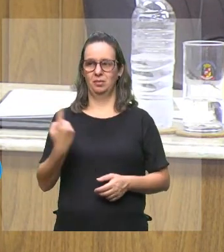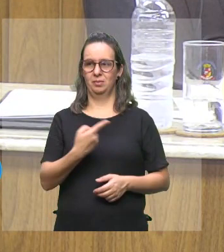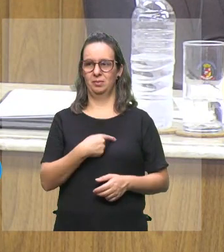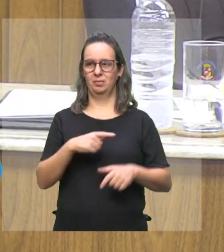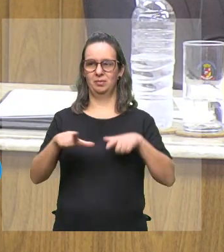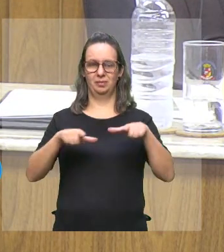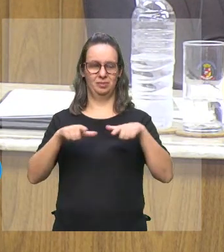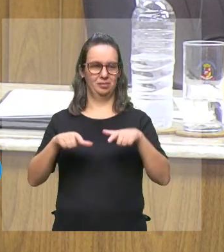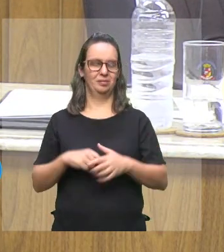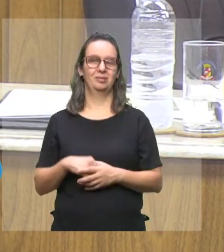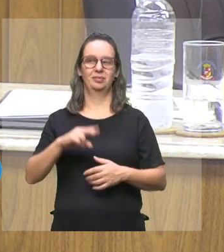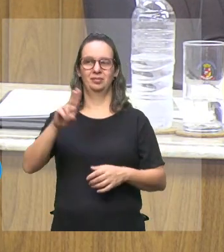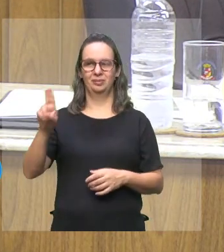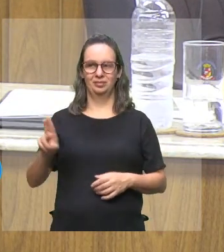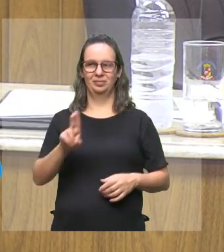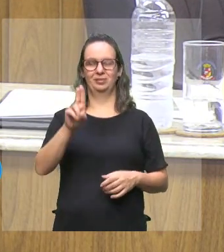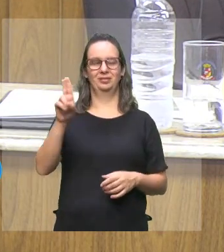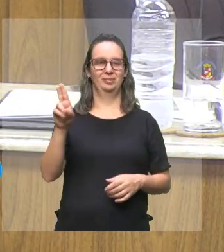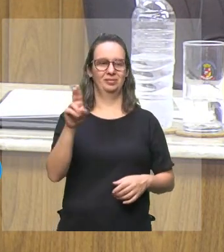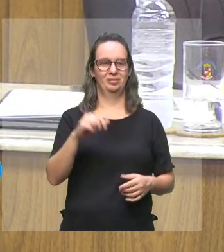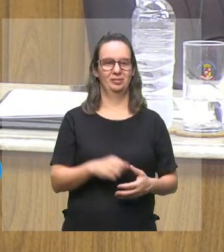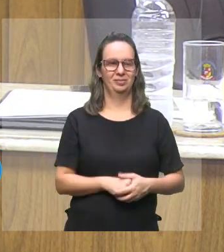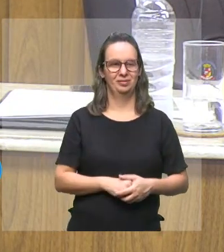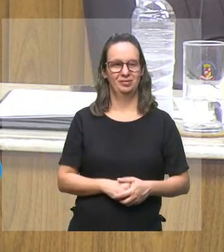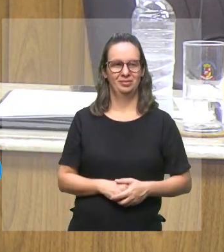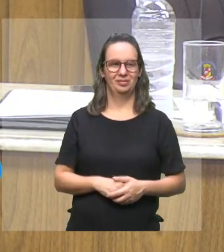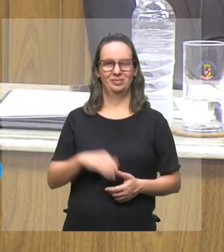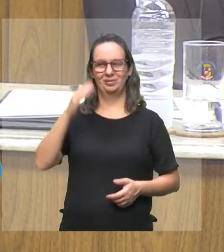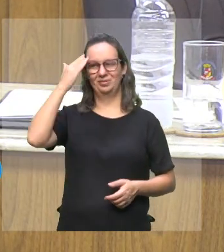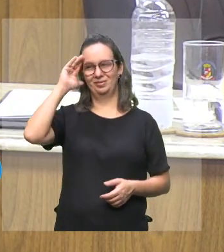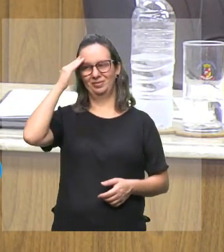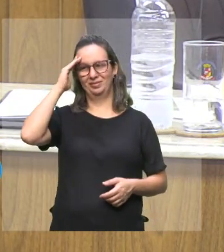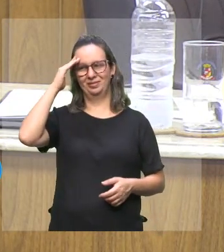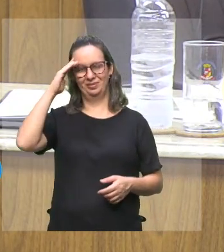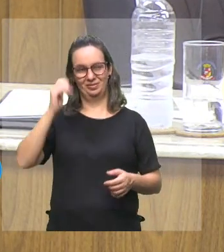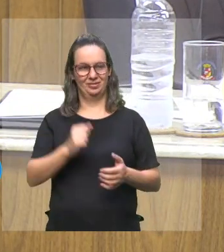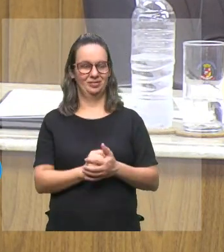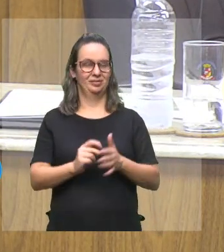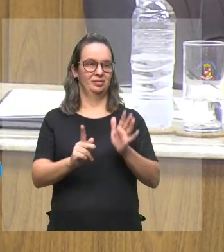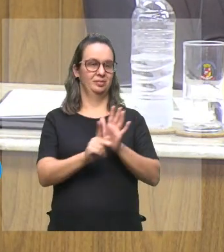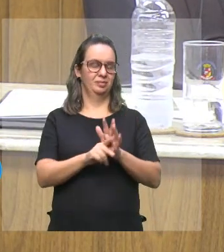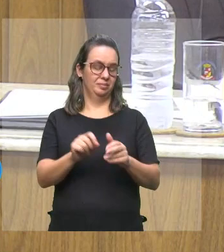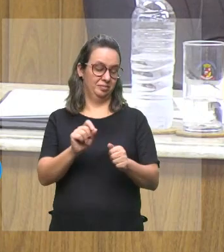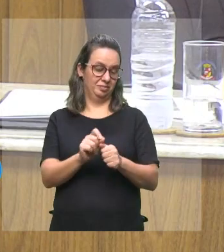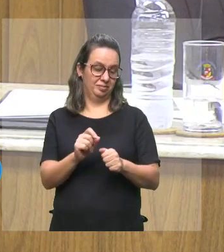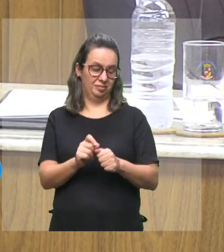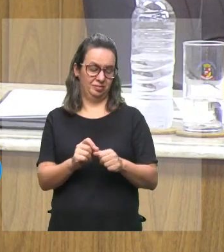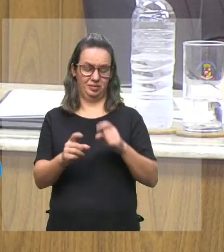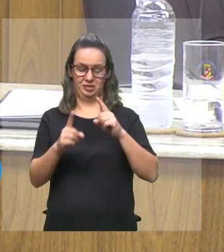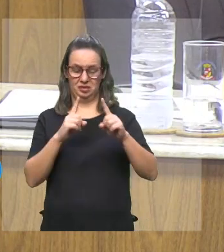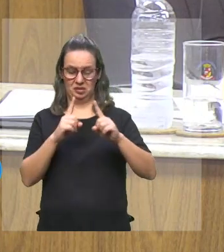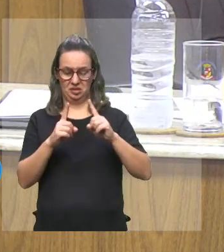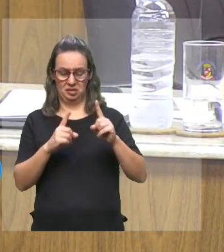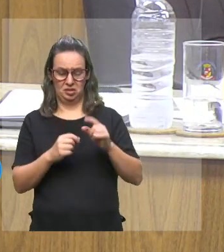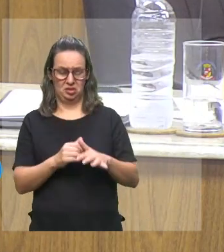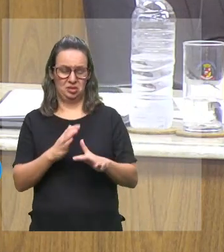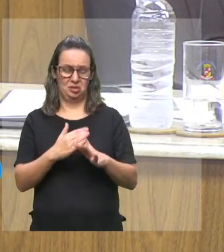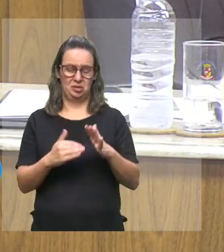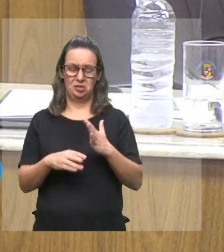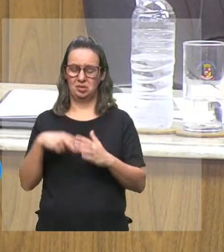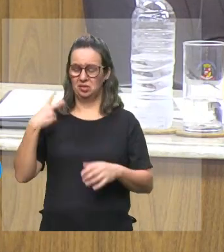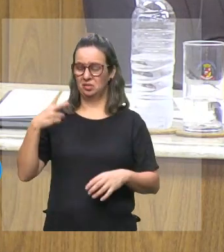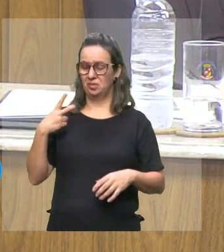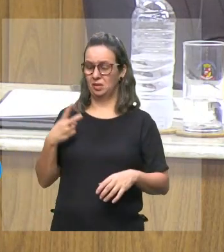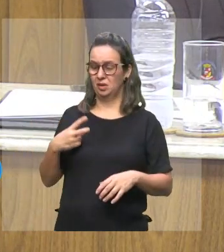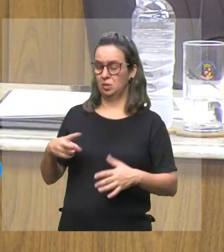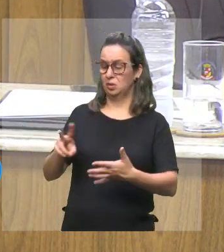utiliza a nossa capacidade intelectual de pensar em um projeto, redigir, colocar para as comissões discutirem, todos os vereadores se debruçam,